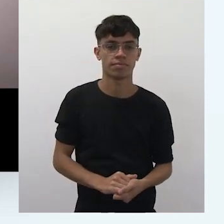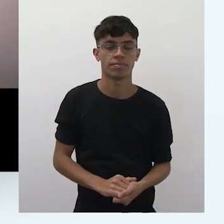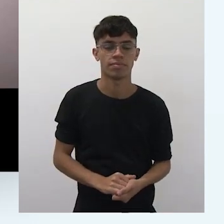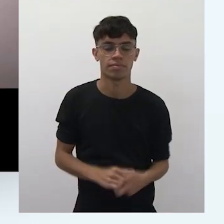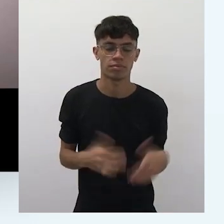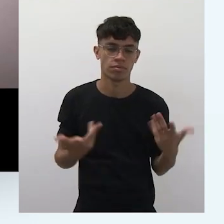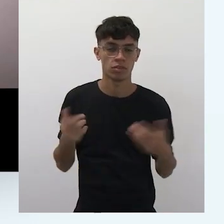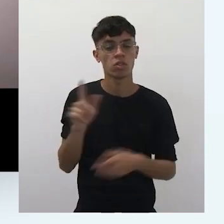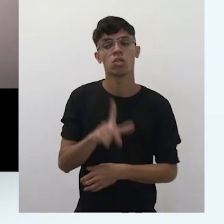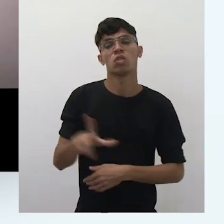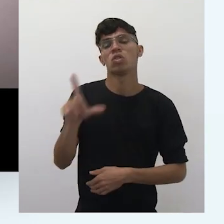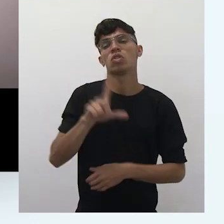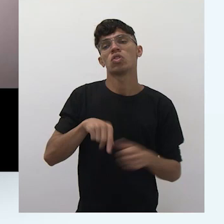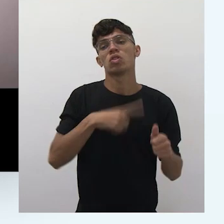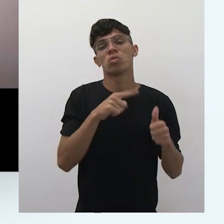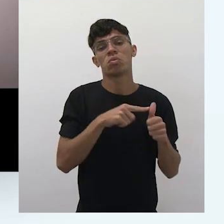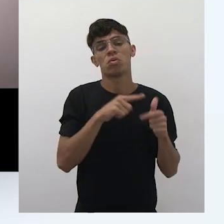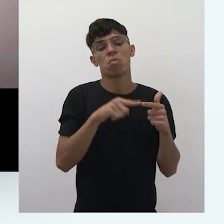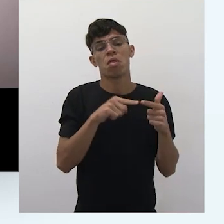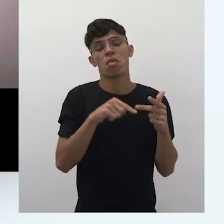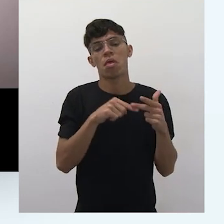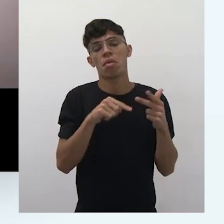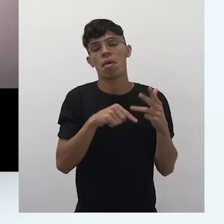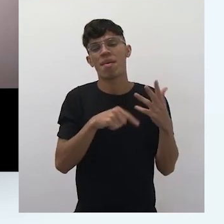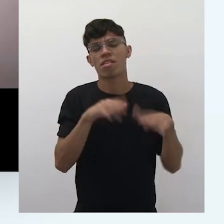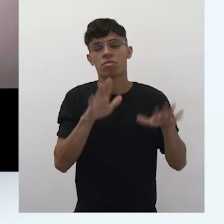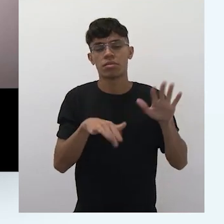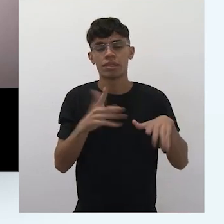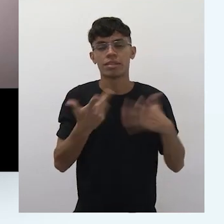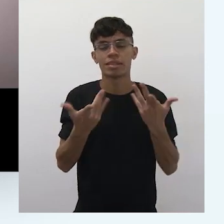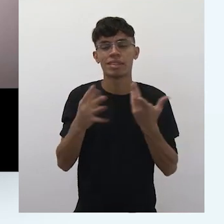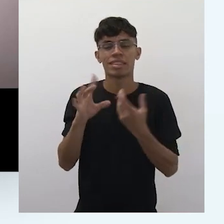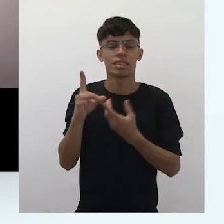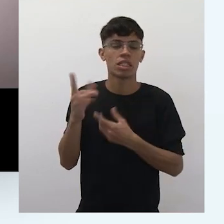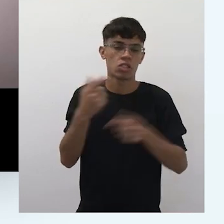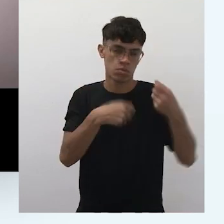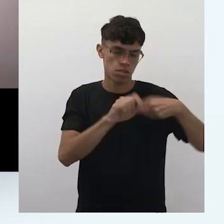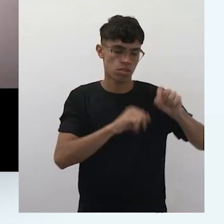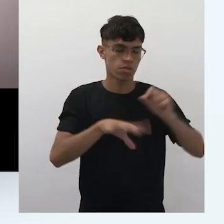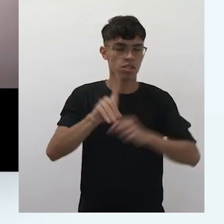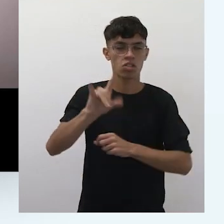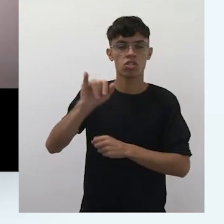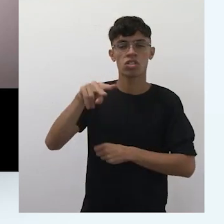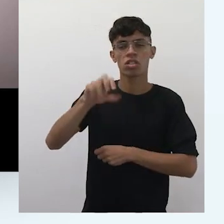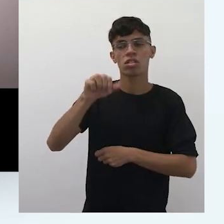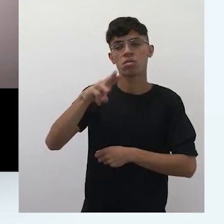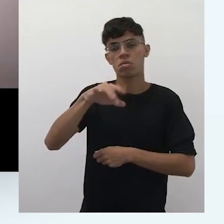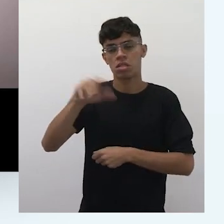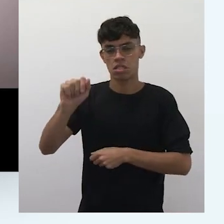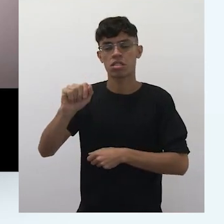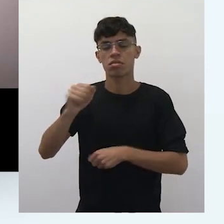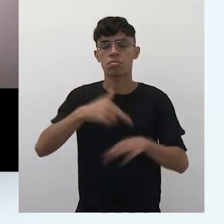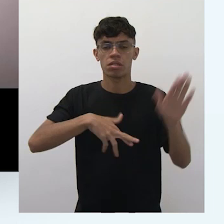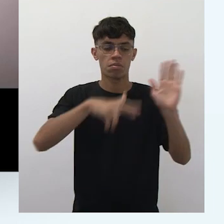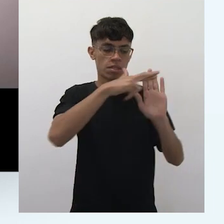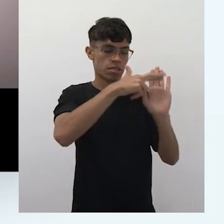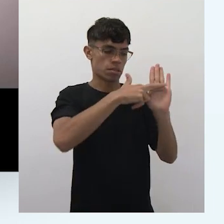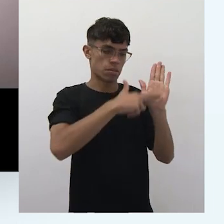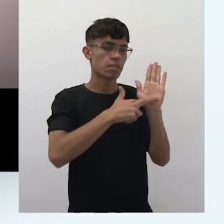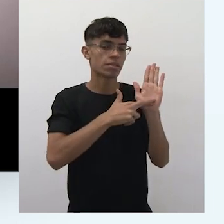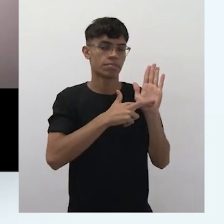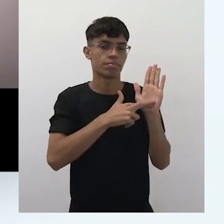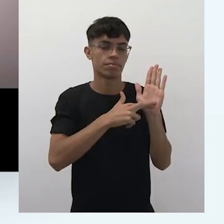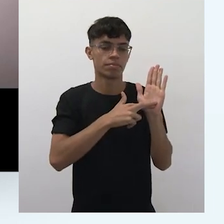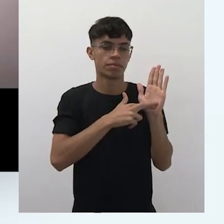É claro que tudo isso esbarra, muitas vezes, nas dinâmicas administrativas, nas regras que